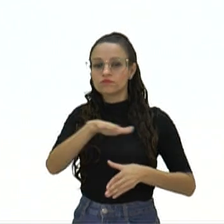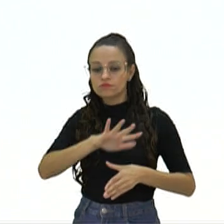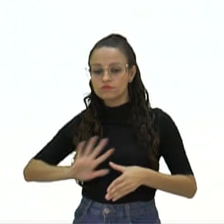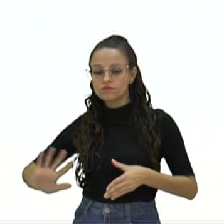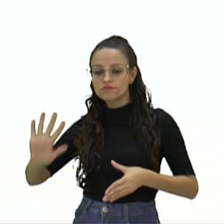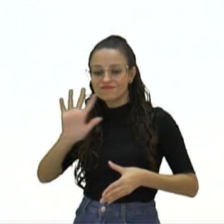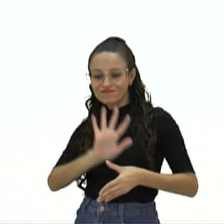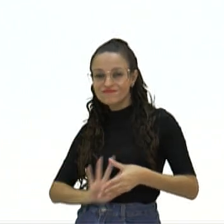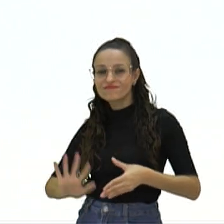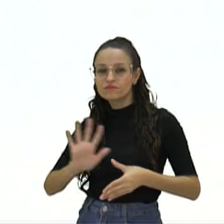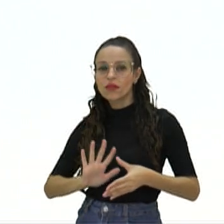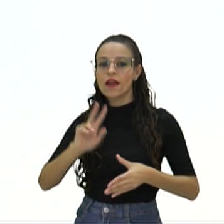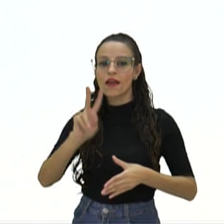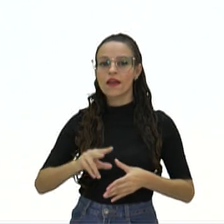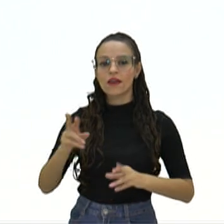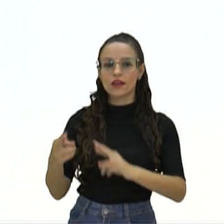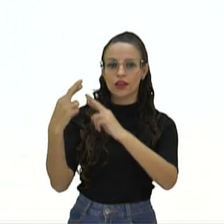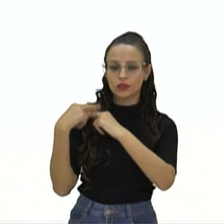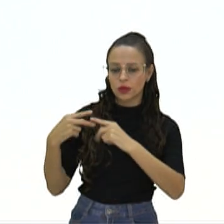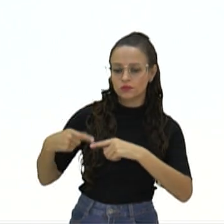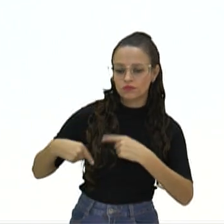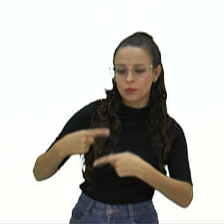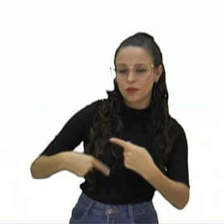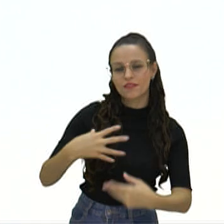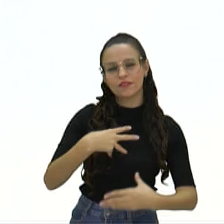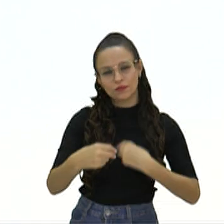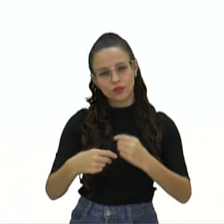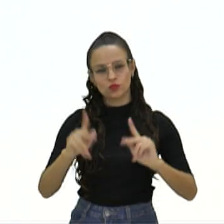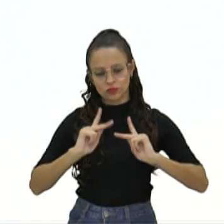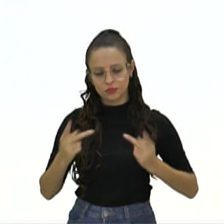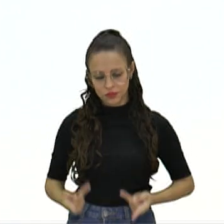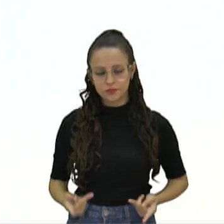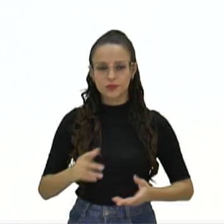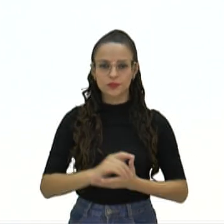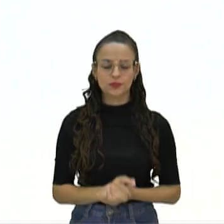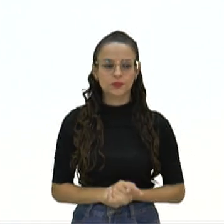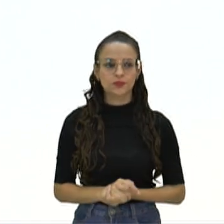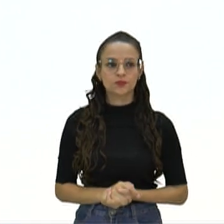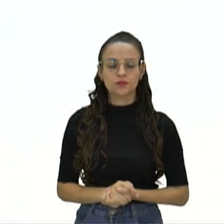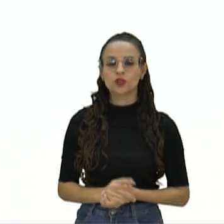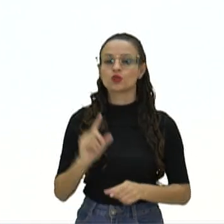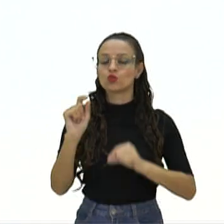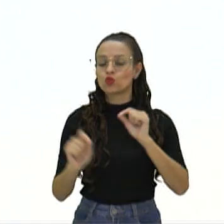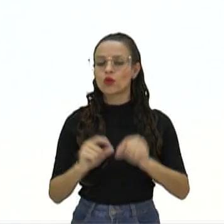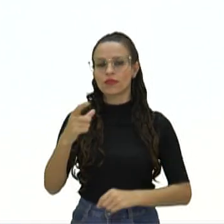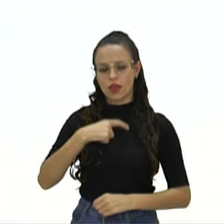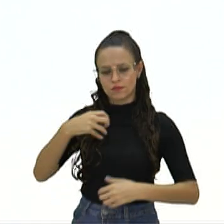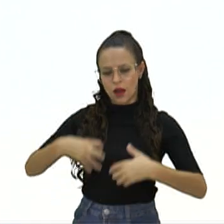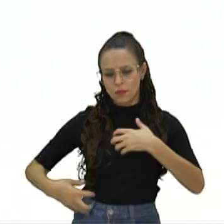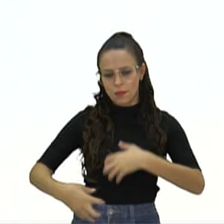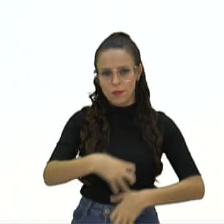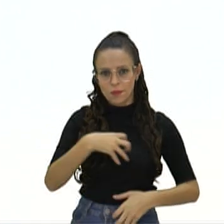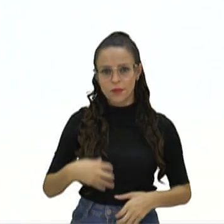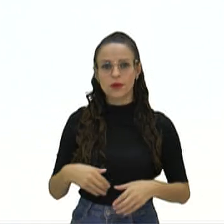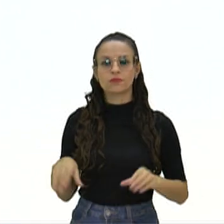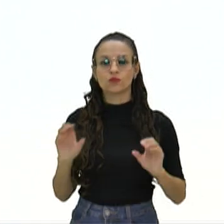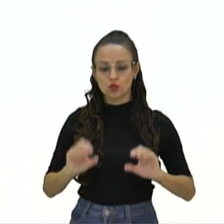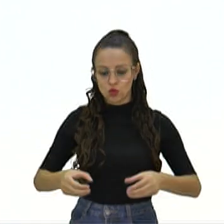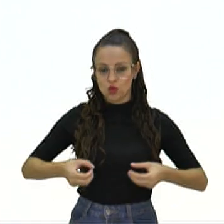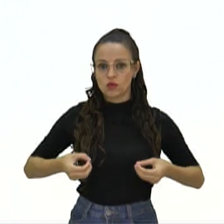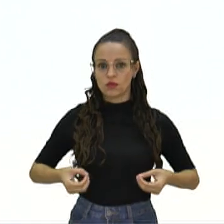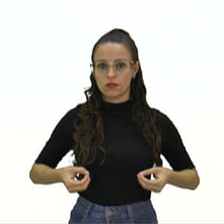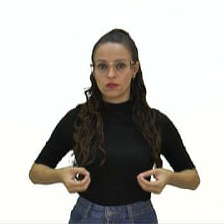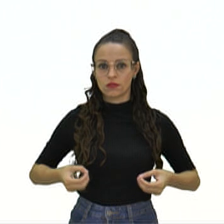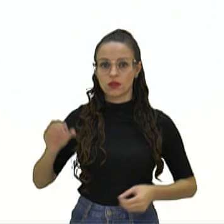caso, pela reprodução humana. Muito bem. Ele é formado basicamente pelos seguintes órgãos: ovários, que